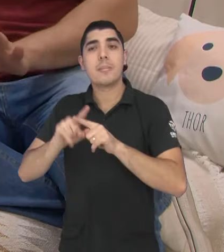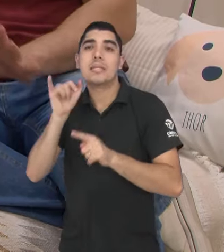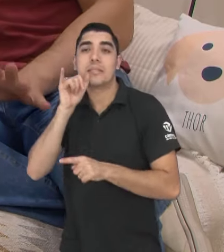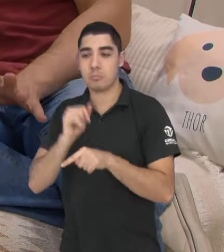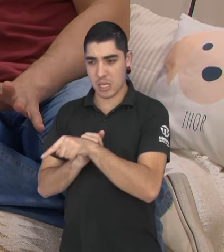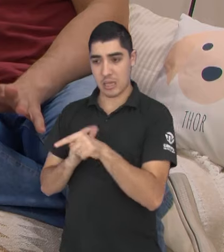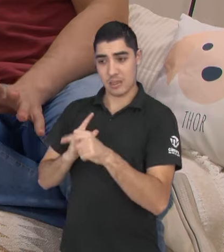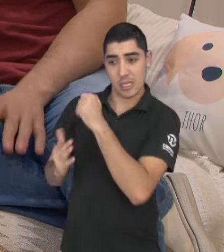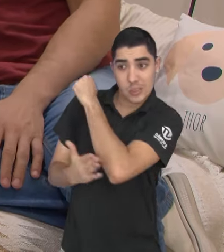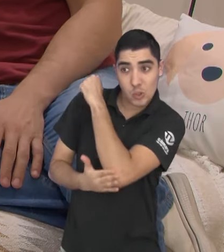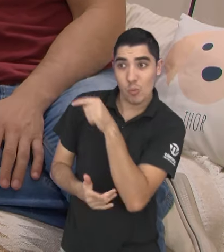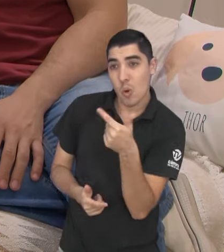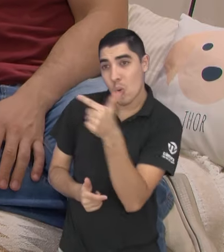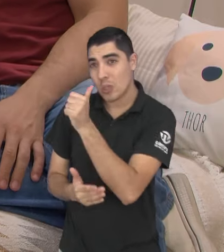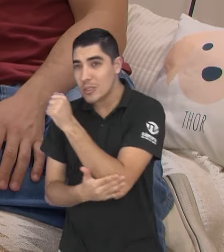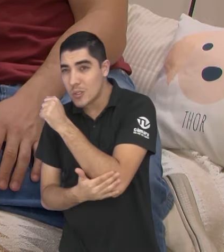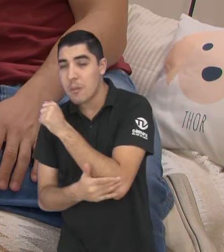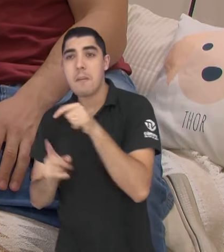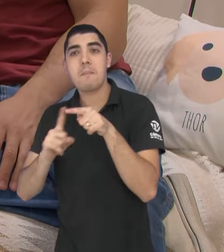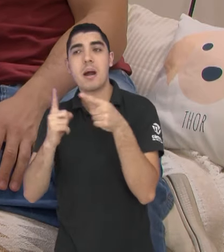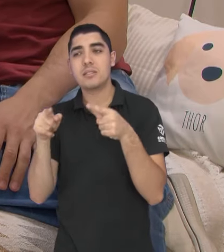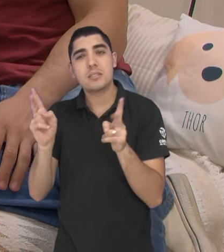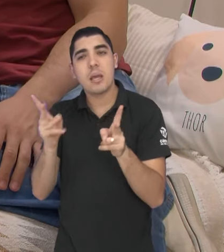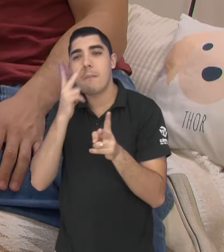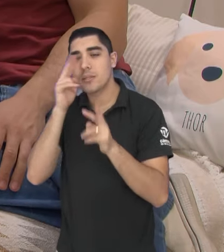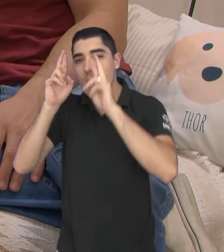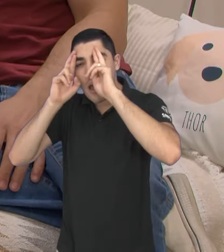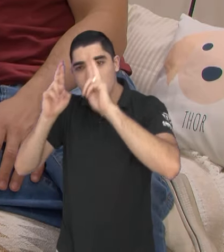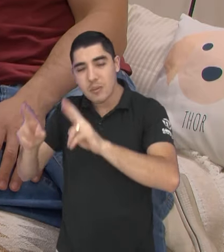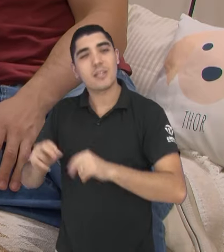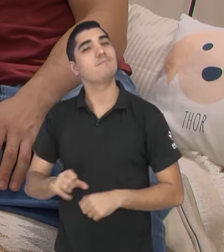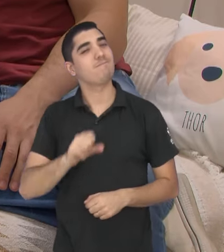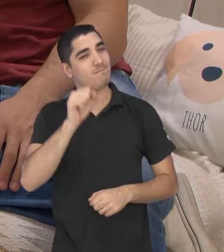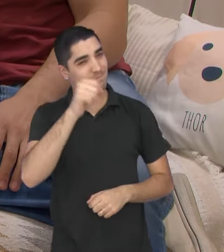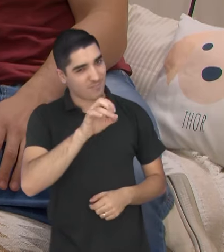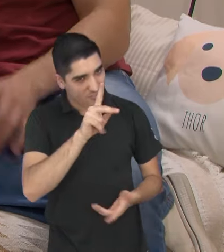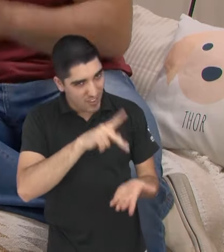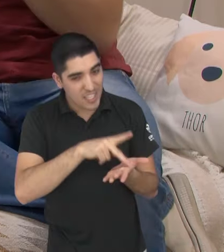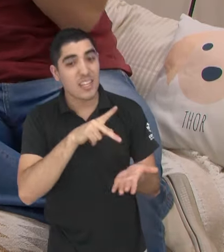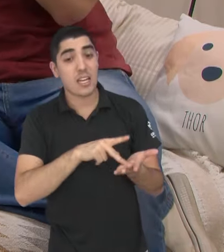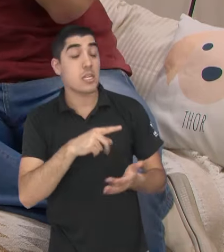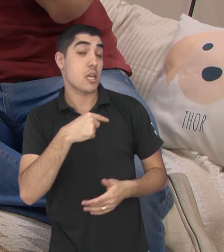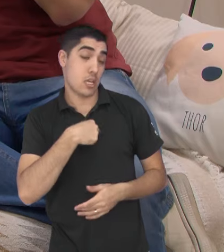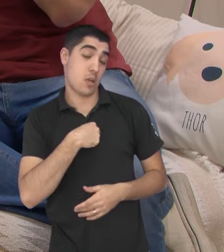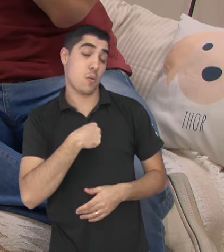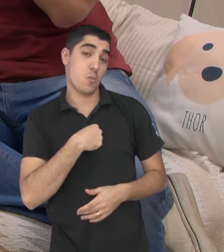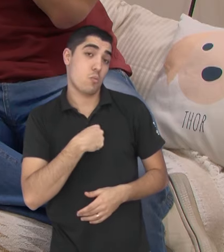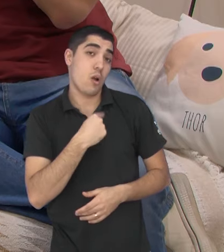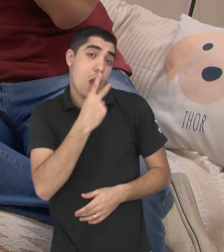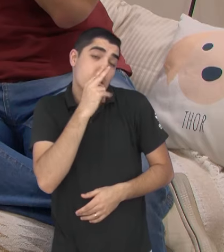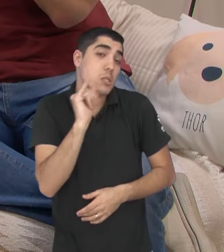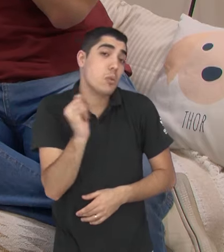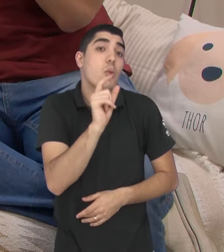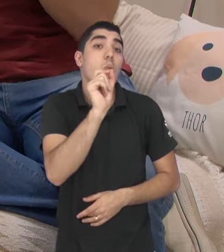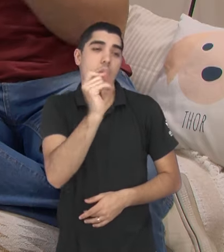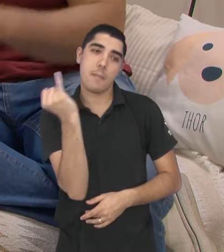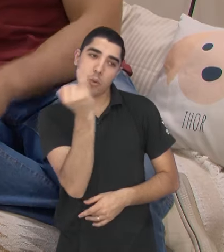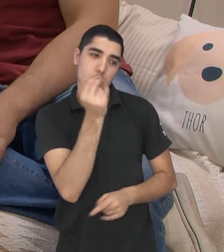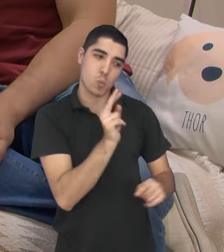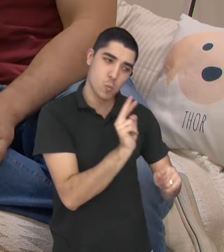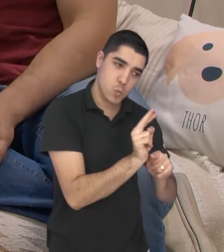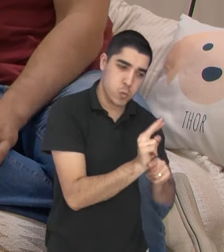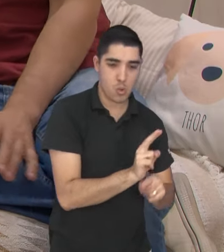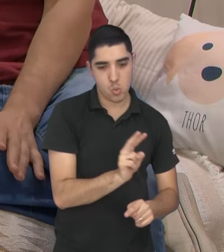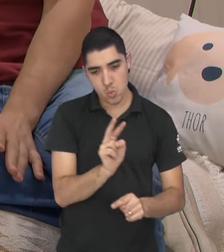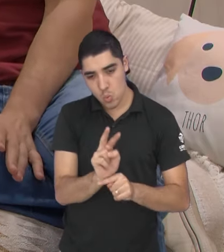você respeita essa relação. Exatamente. Eu acho que o importante disso é você preservar os dois, né?